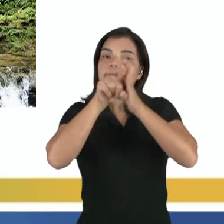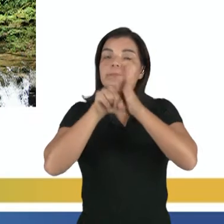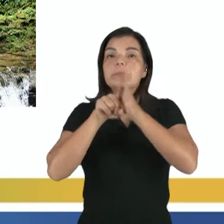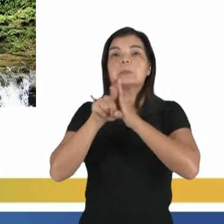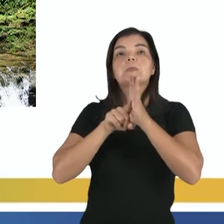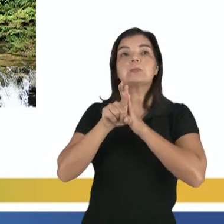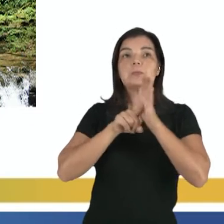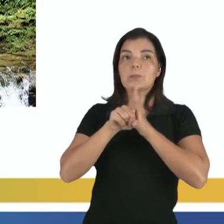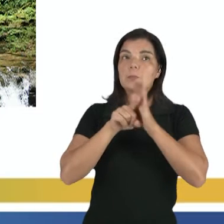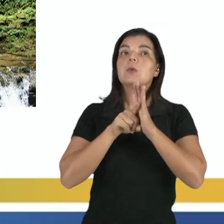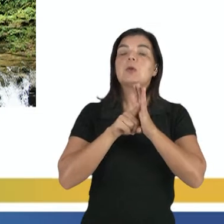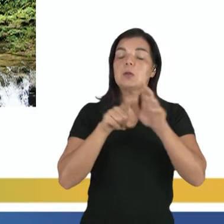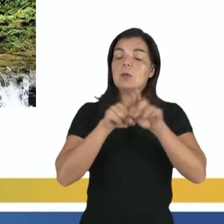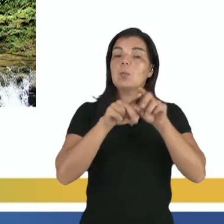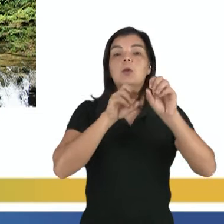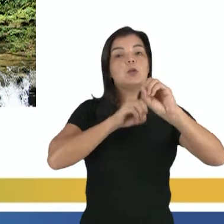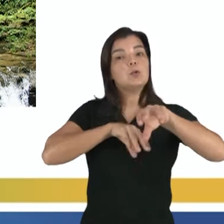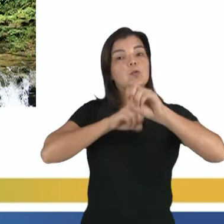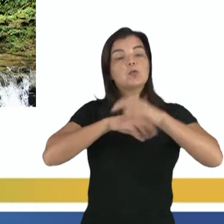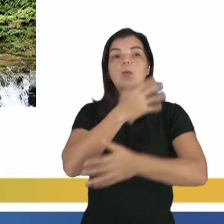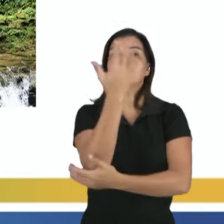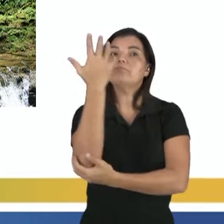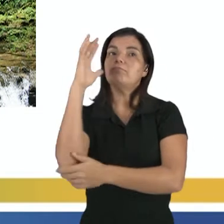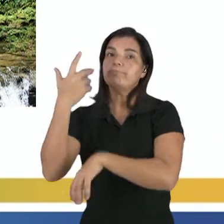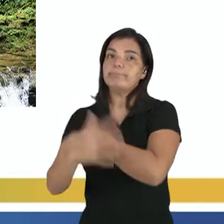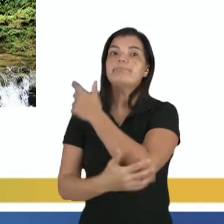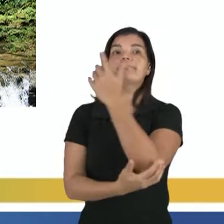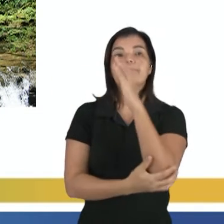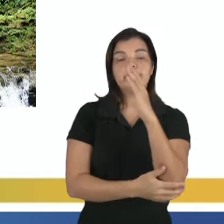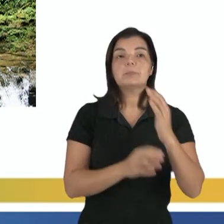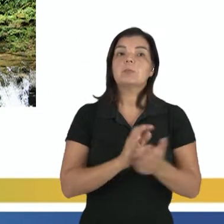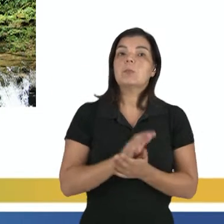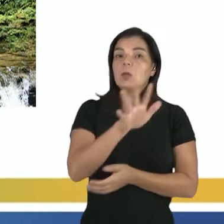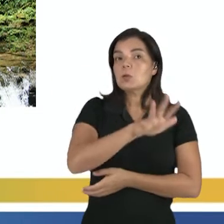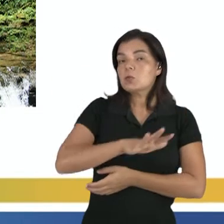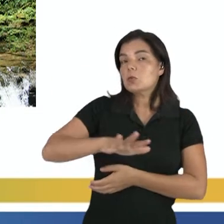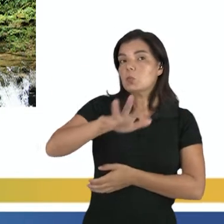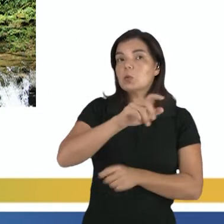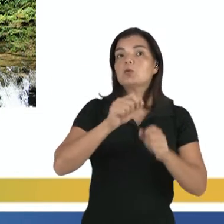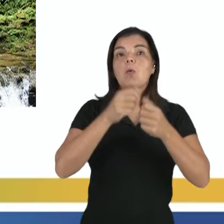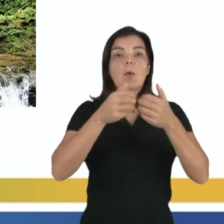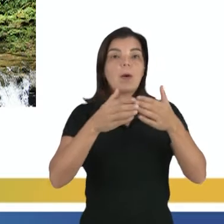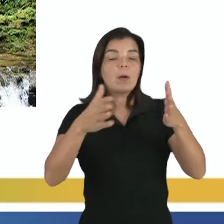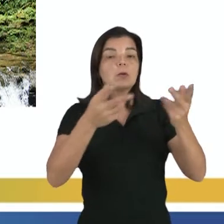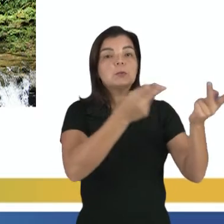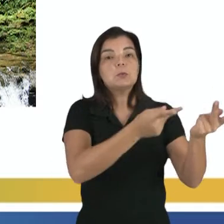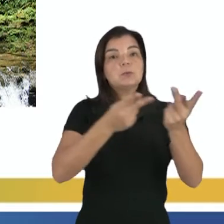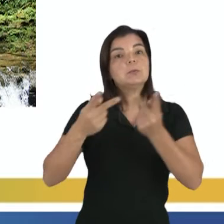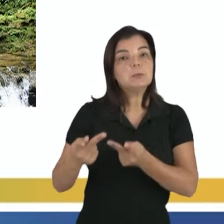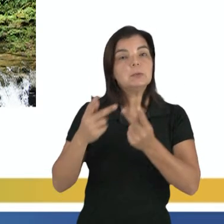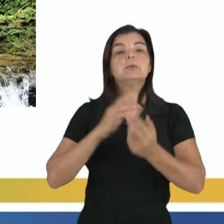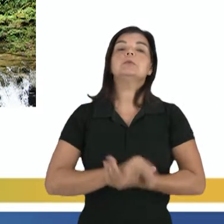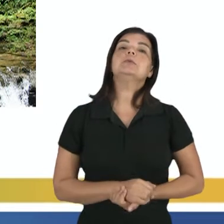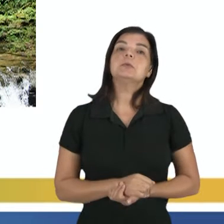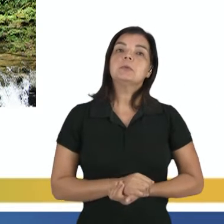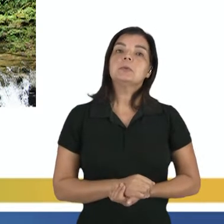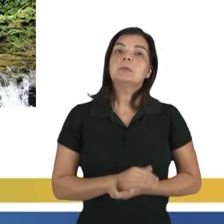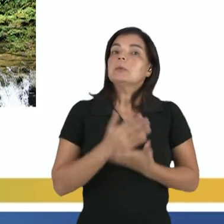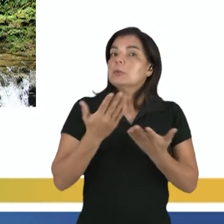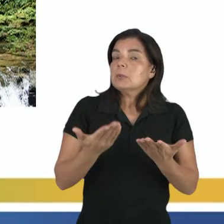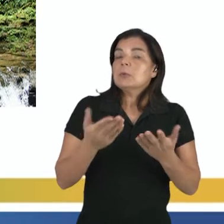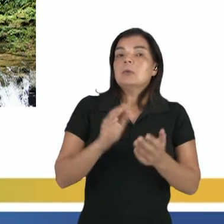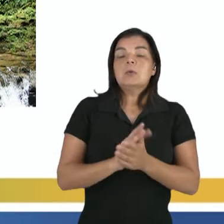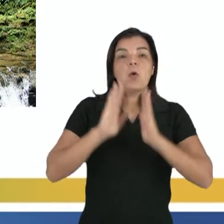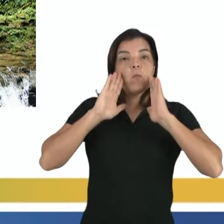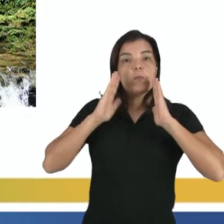são destinadas às pesquisas científicas e à educação ambiental. Geralmente esses parques eles são abertos à visitação, né, e eles